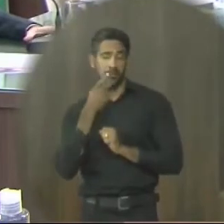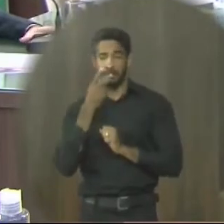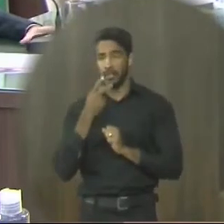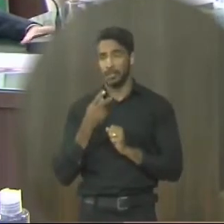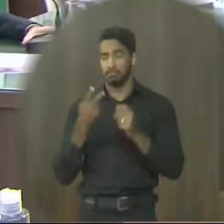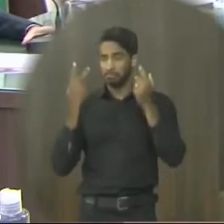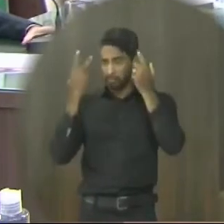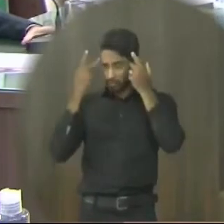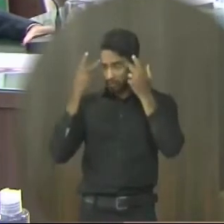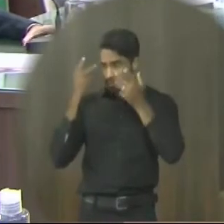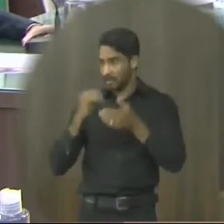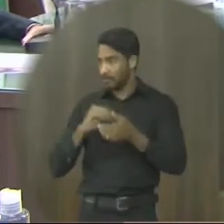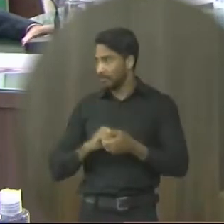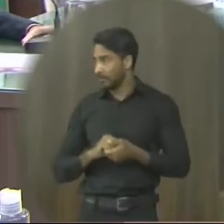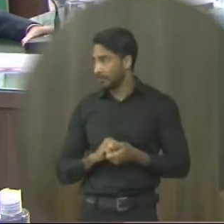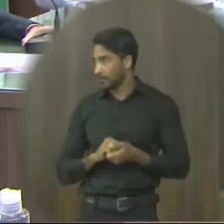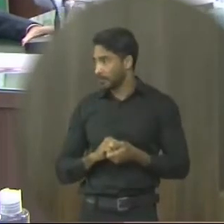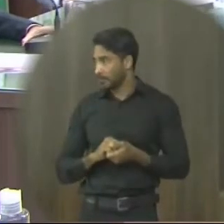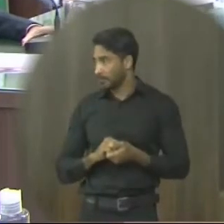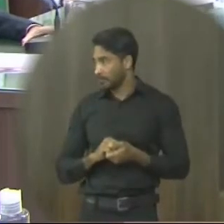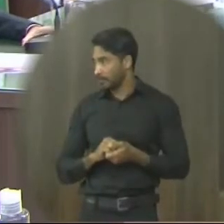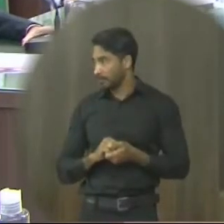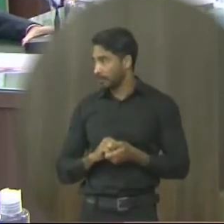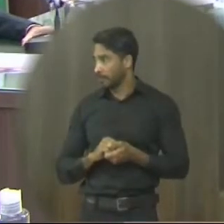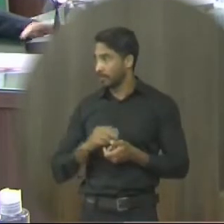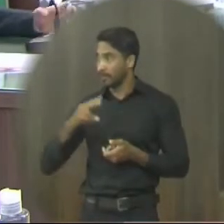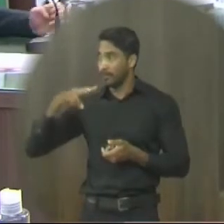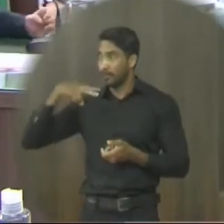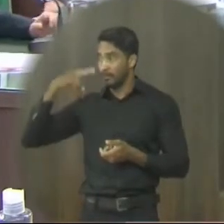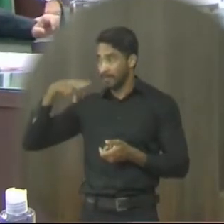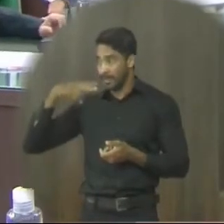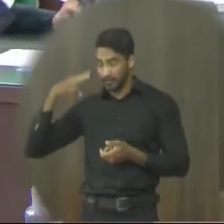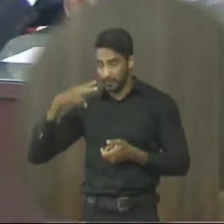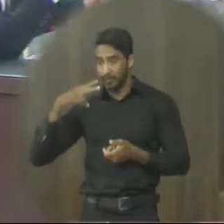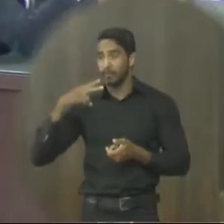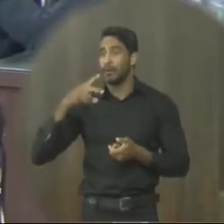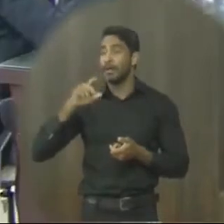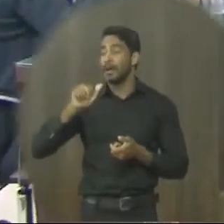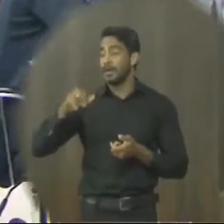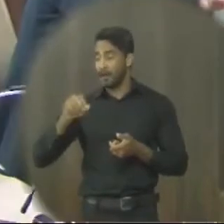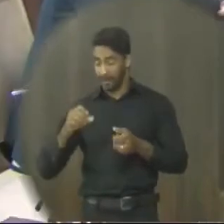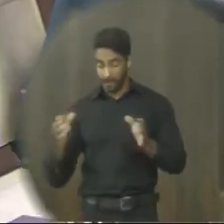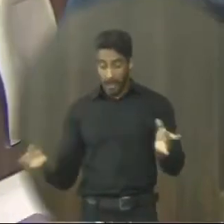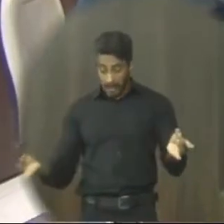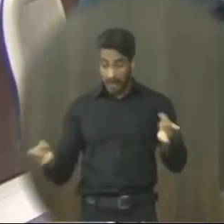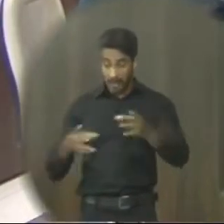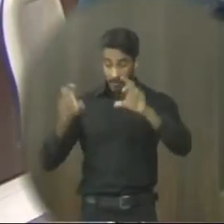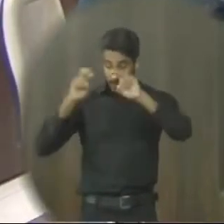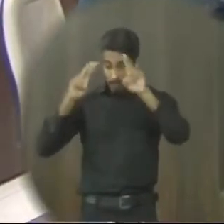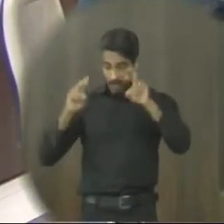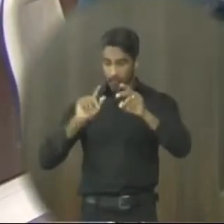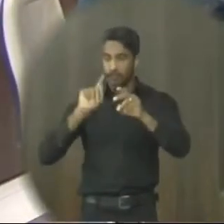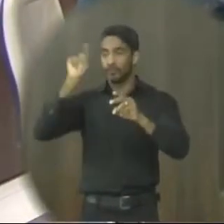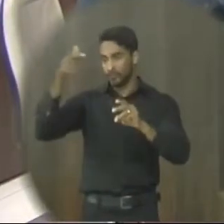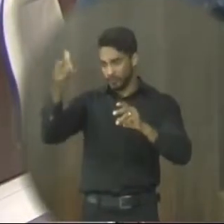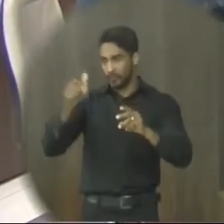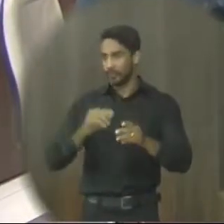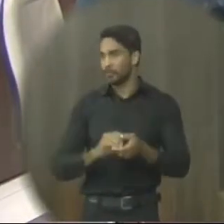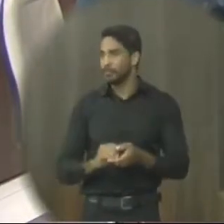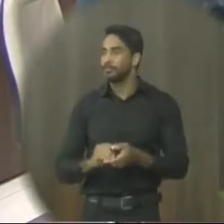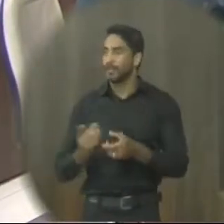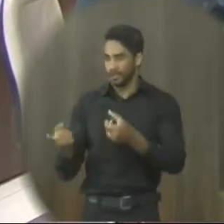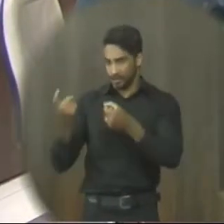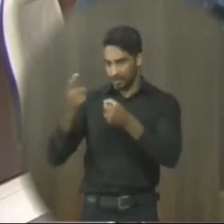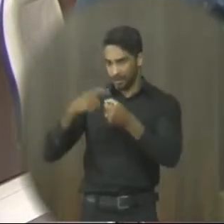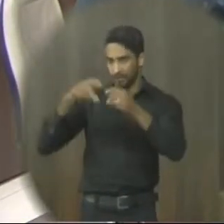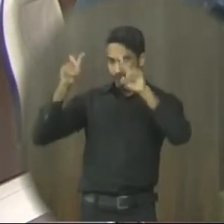pergunto. Mas, presidente, eu acho que o vereador Badego, que aí termina esse assunto e depois. Tá. Então, a gente volta